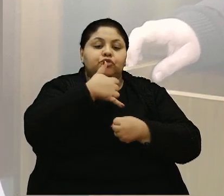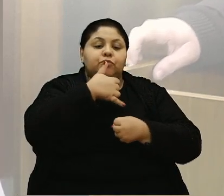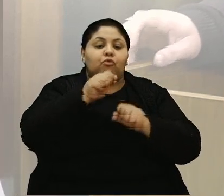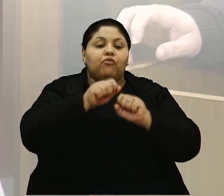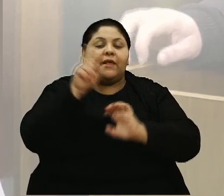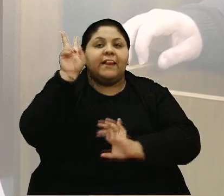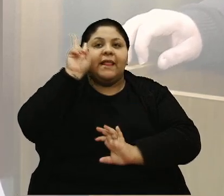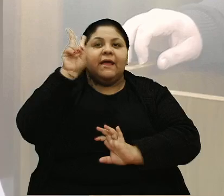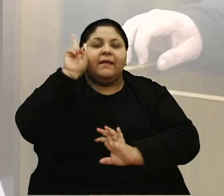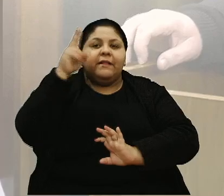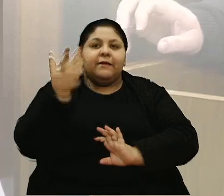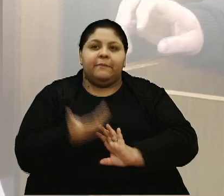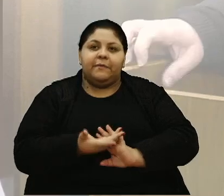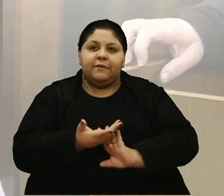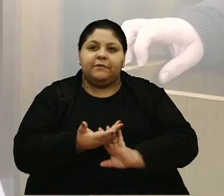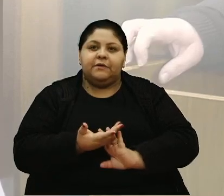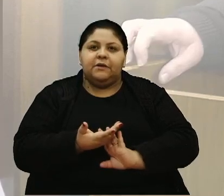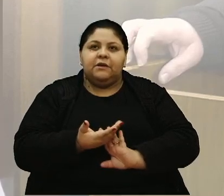lembra?